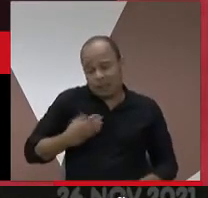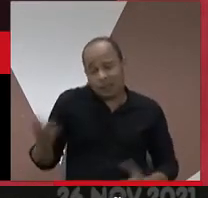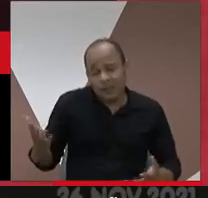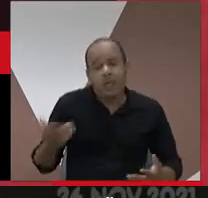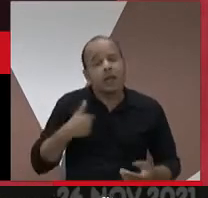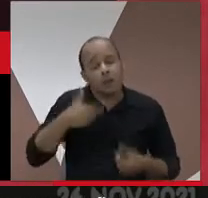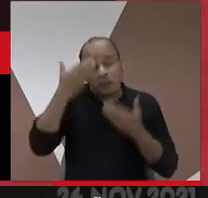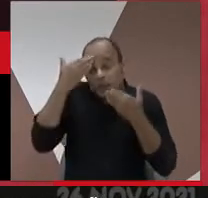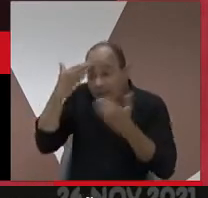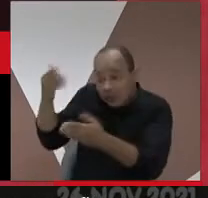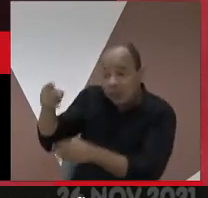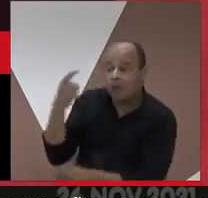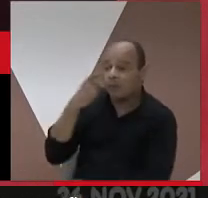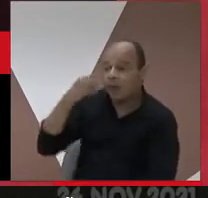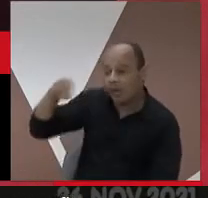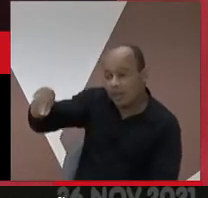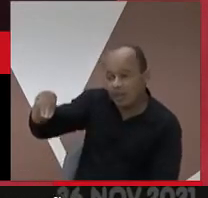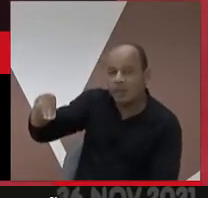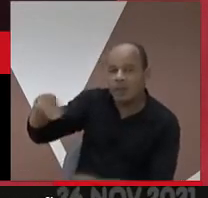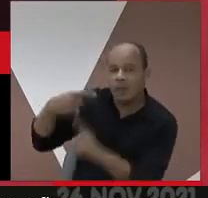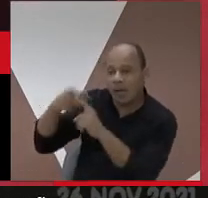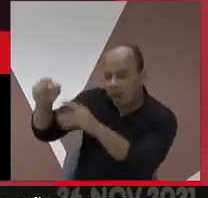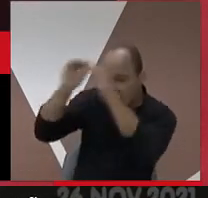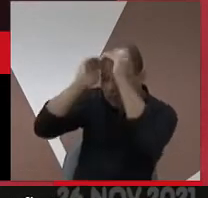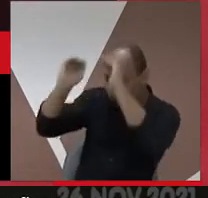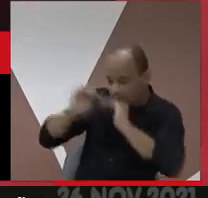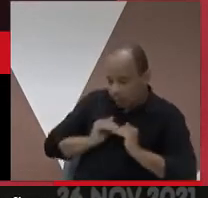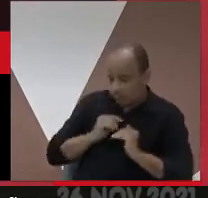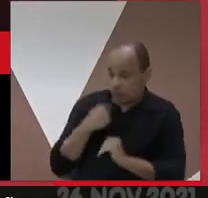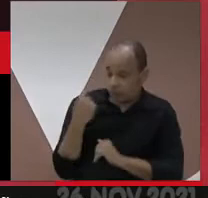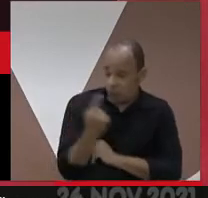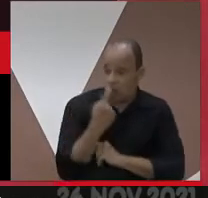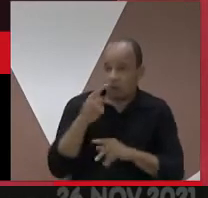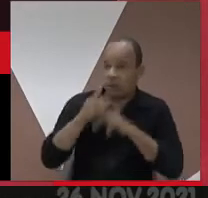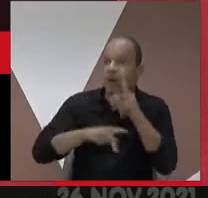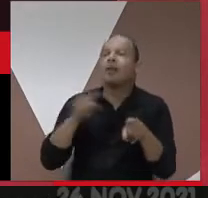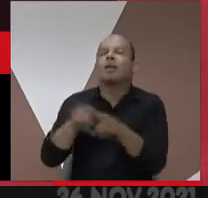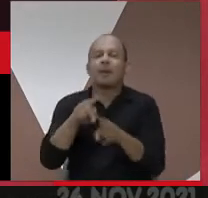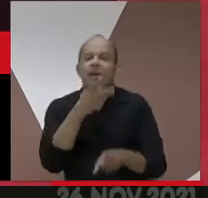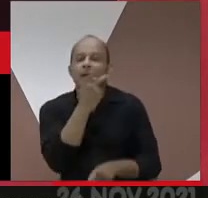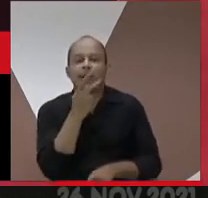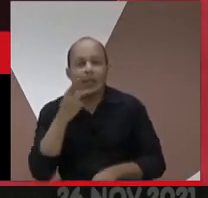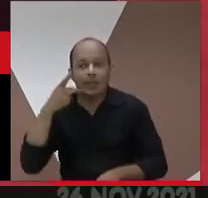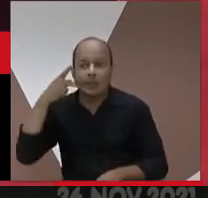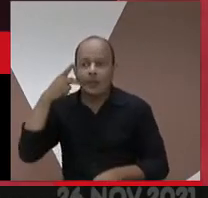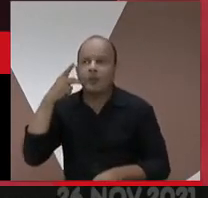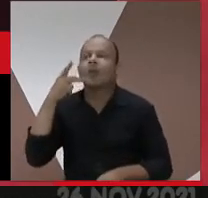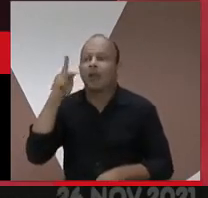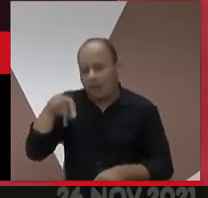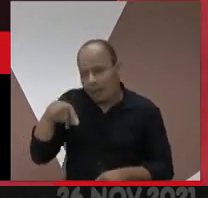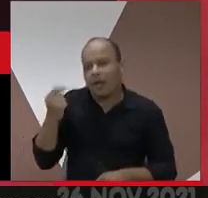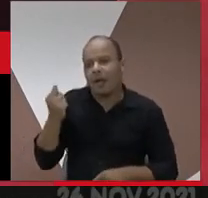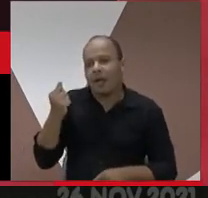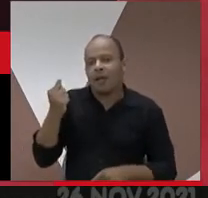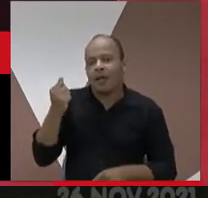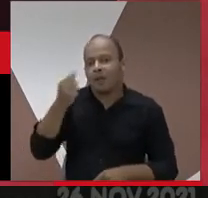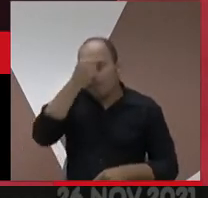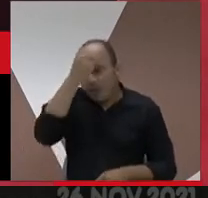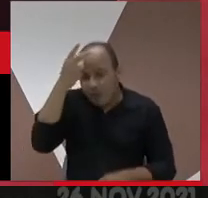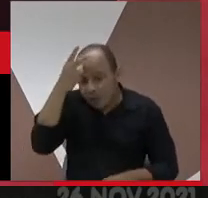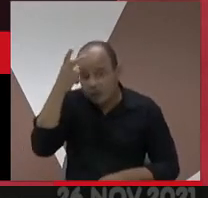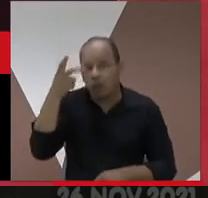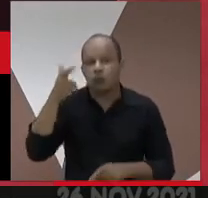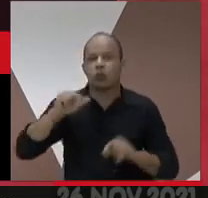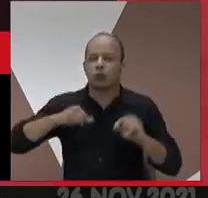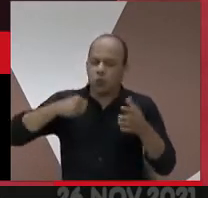você tem respeitado o nosso estatuto. Calil também, que é uma pessoa que eu admiro, que está lutando aí